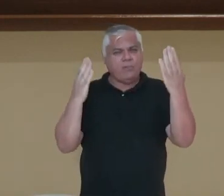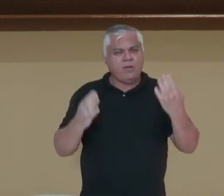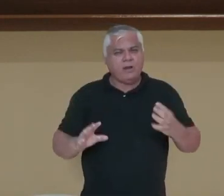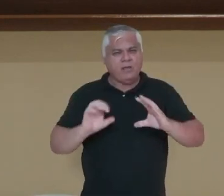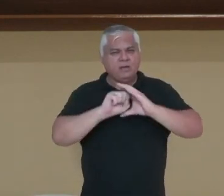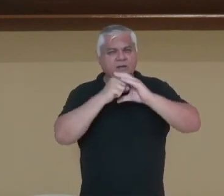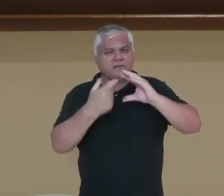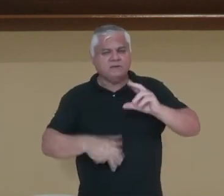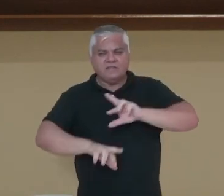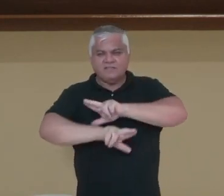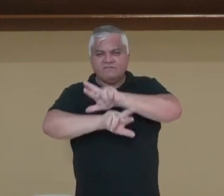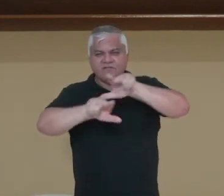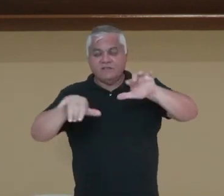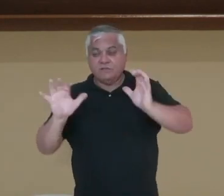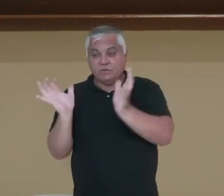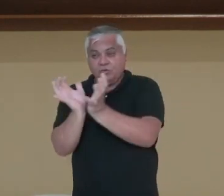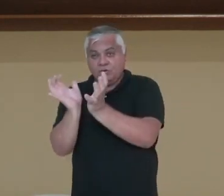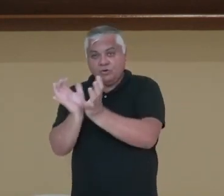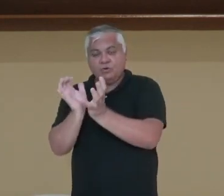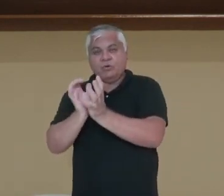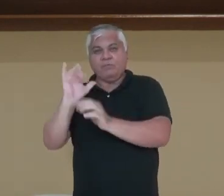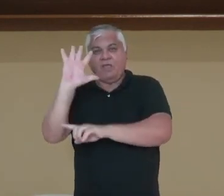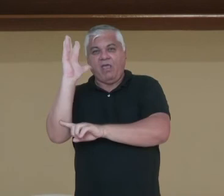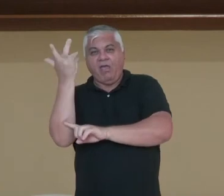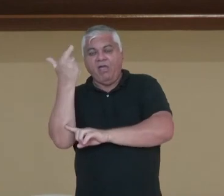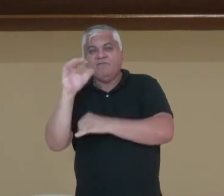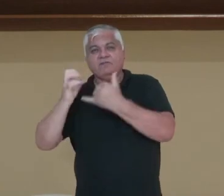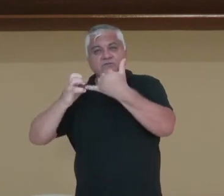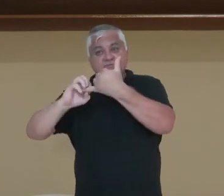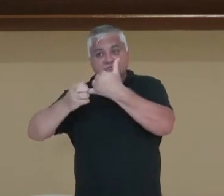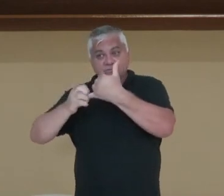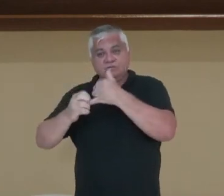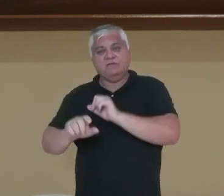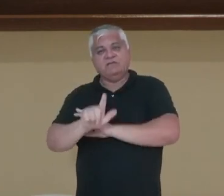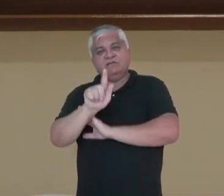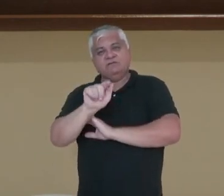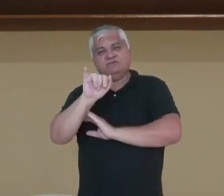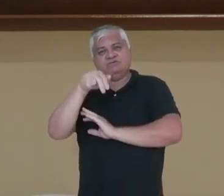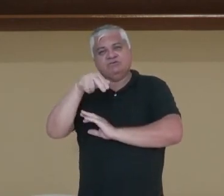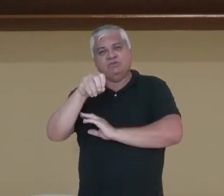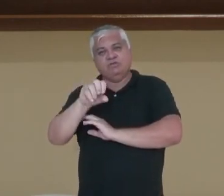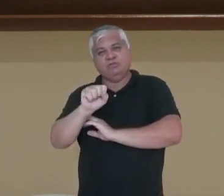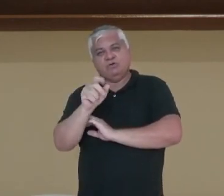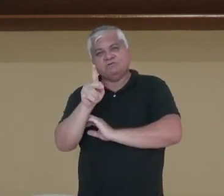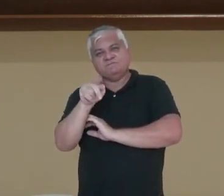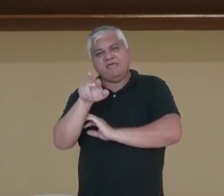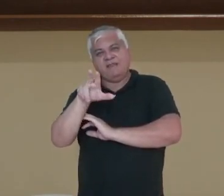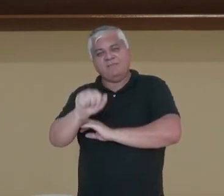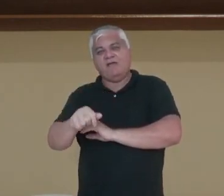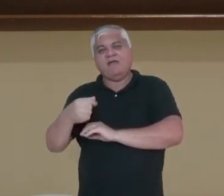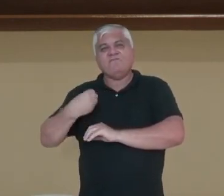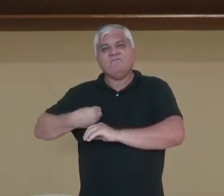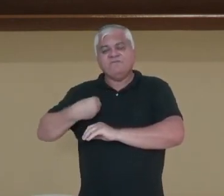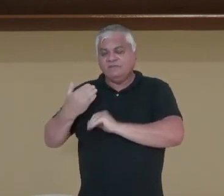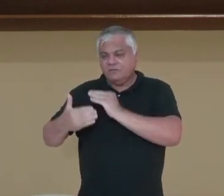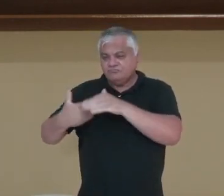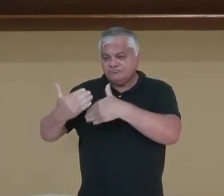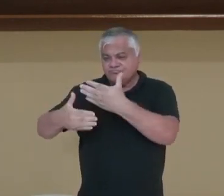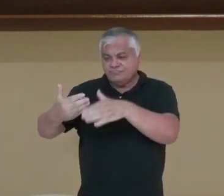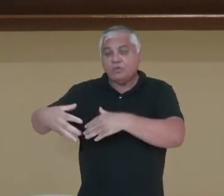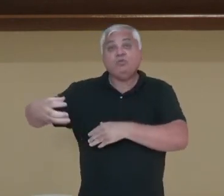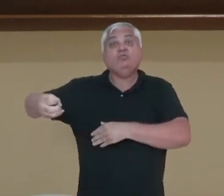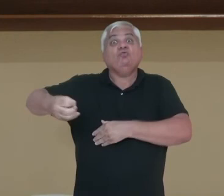dos diferentes grupos vegetais, especialmente das gimnospermas. Nós vimos o ciclo de vida dessas plantas, né? E entendemos as novidades